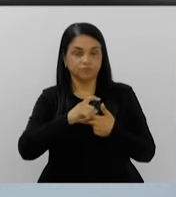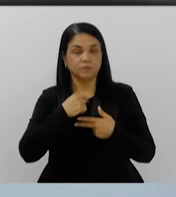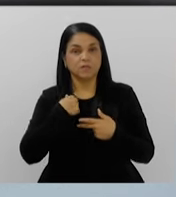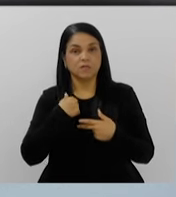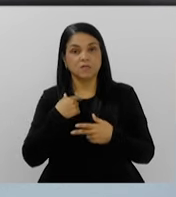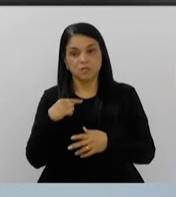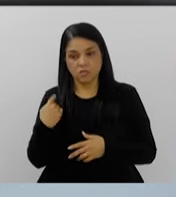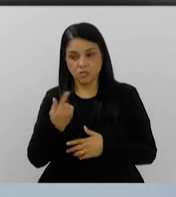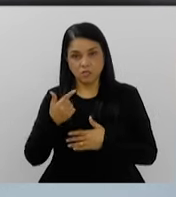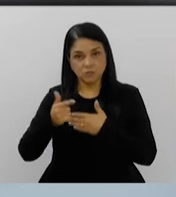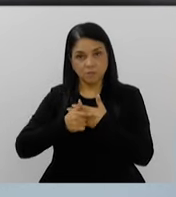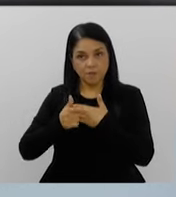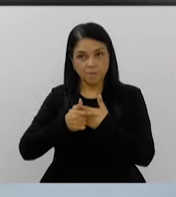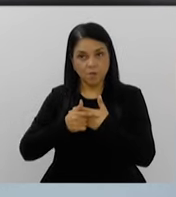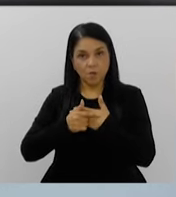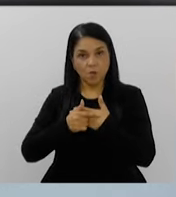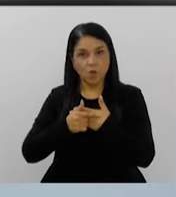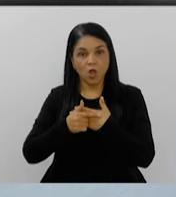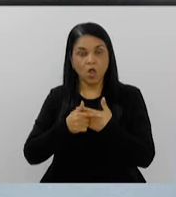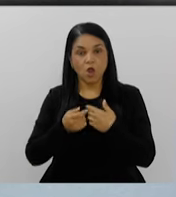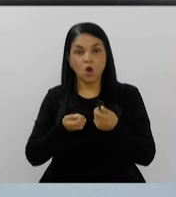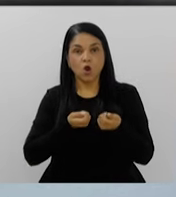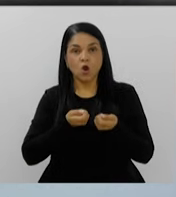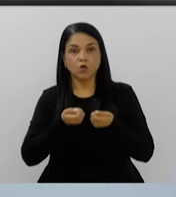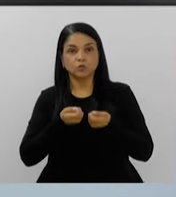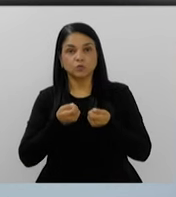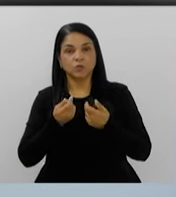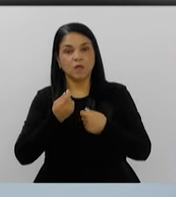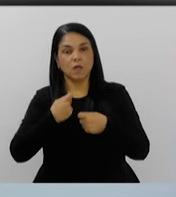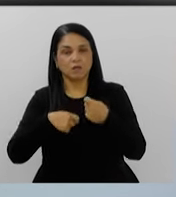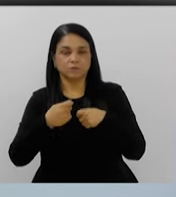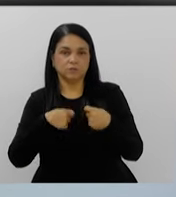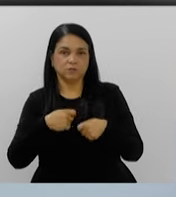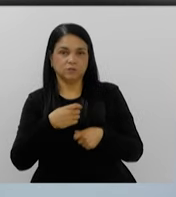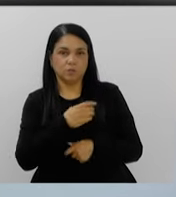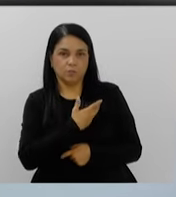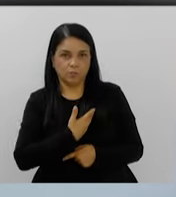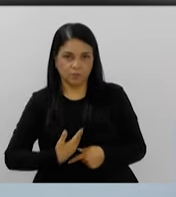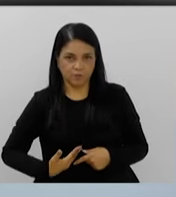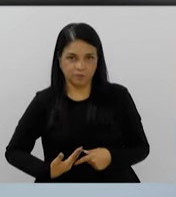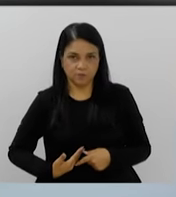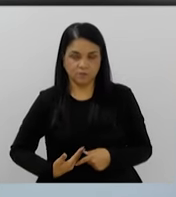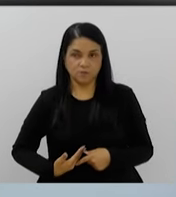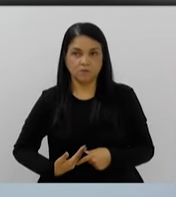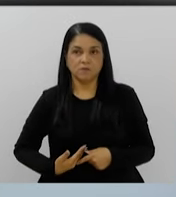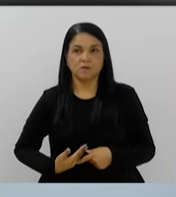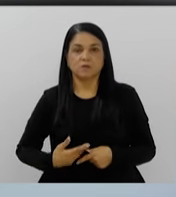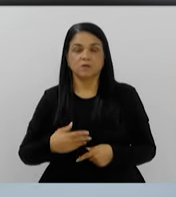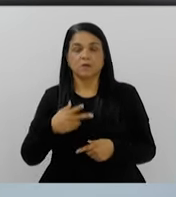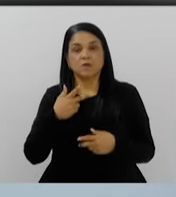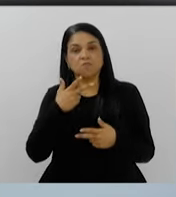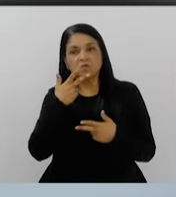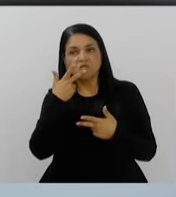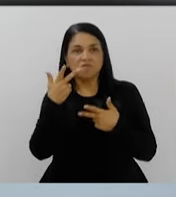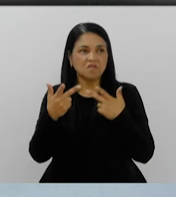nossa função principal é fazer o controle externo da administração pública. Então, esses comentários que